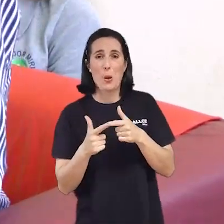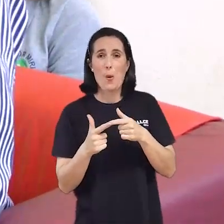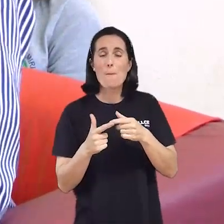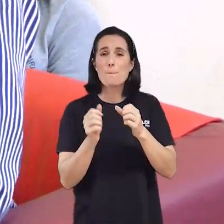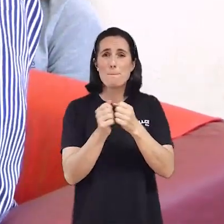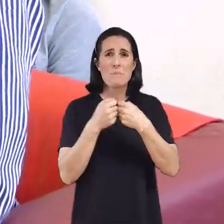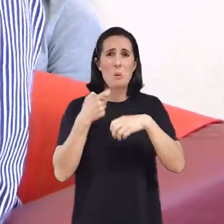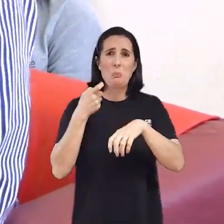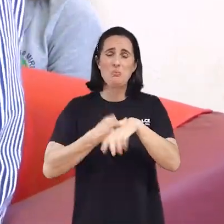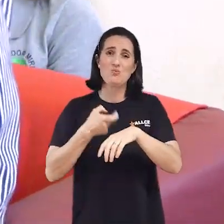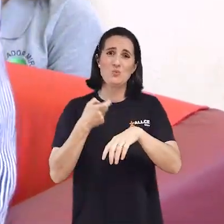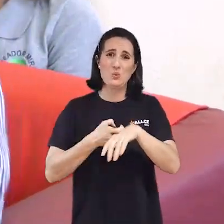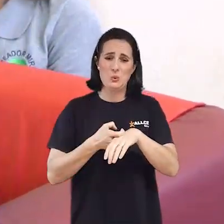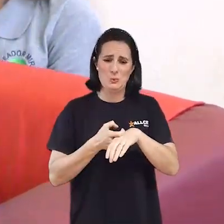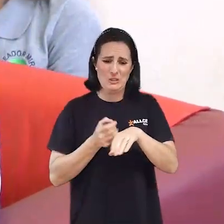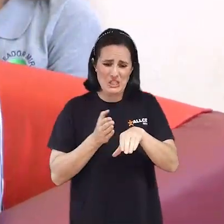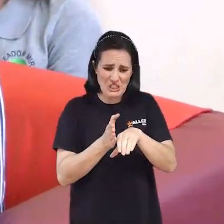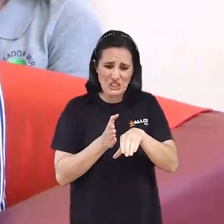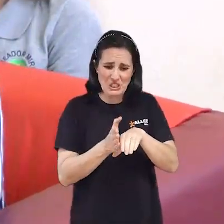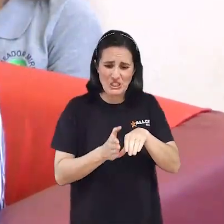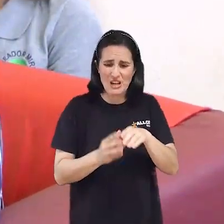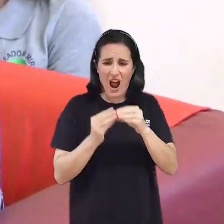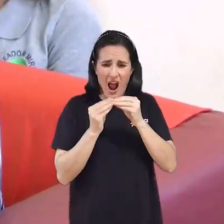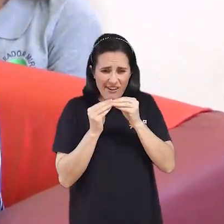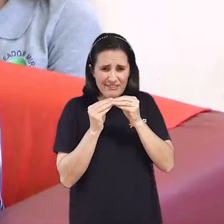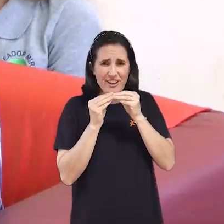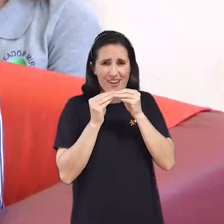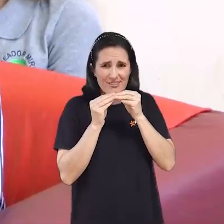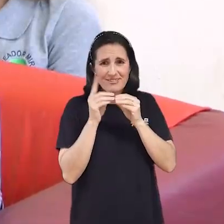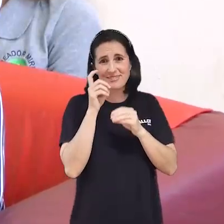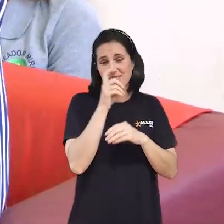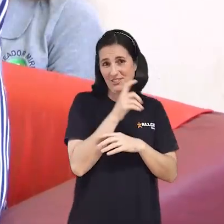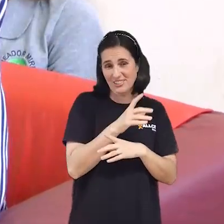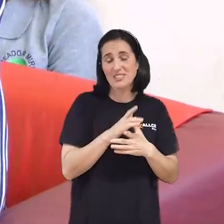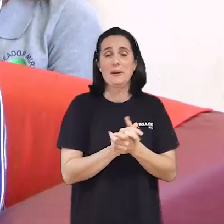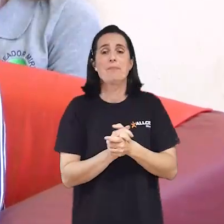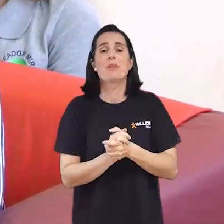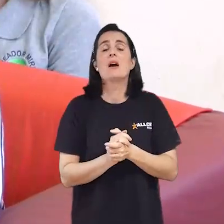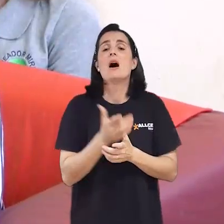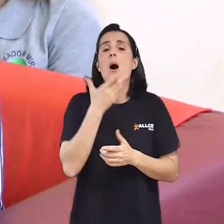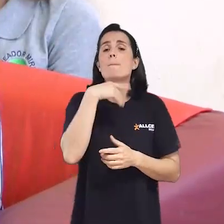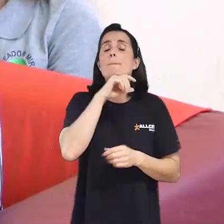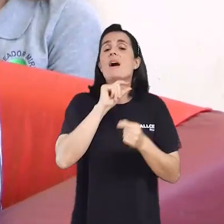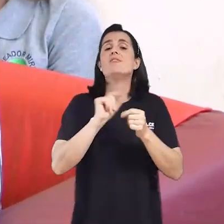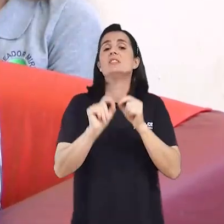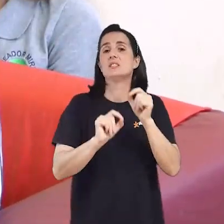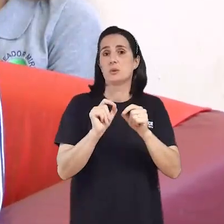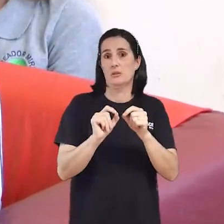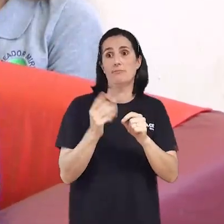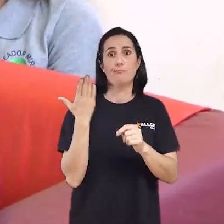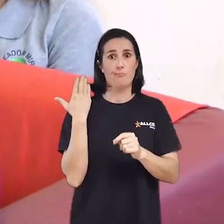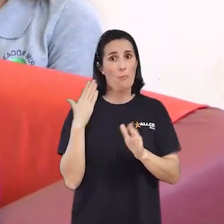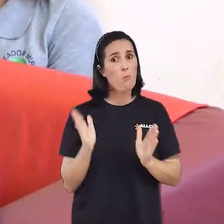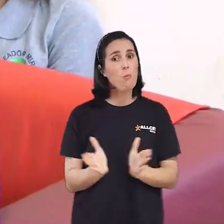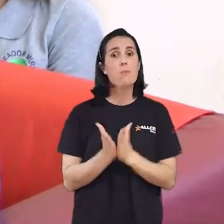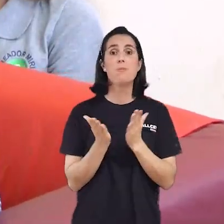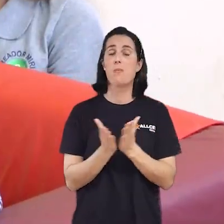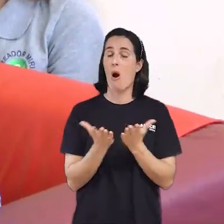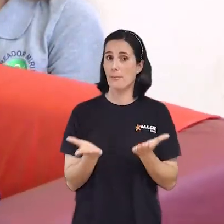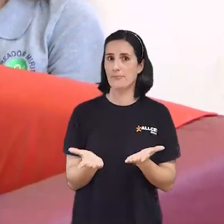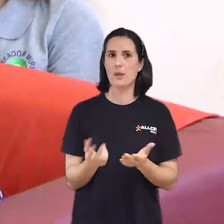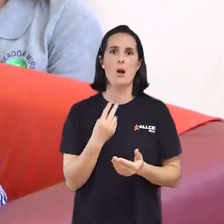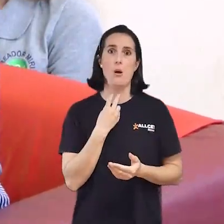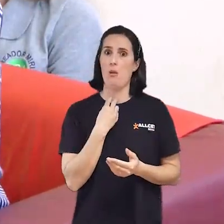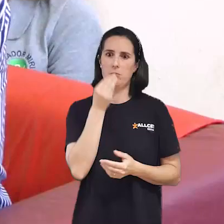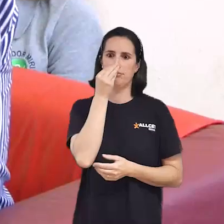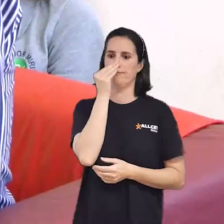mole. Quando passava do 10º pão, a coisa começava a ficar feia. Porque daí o pão ficava duro, não tinha mais como